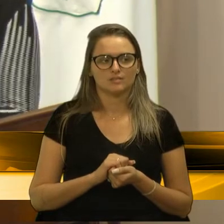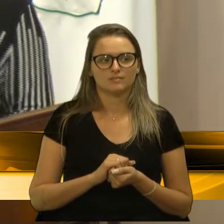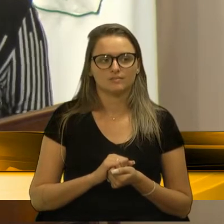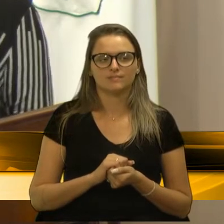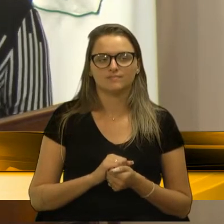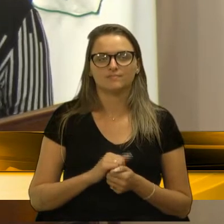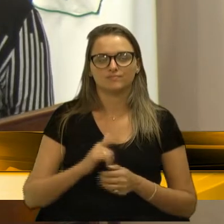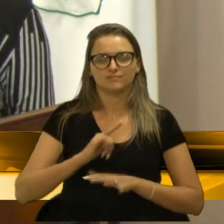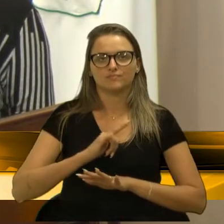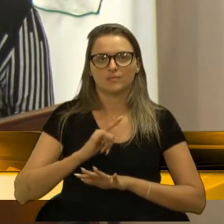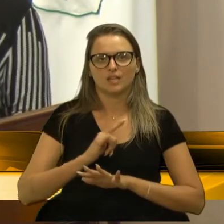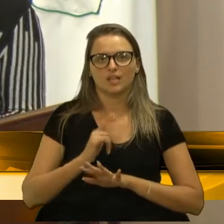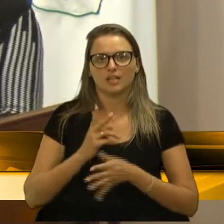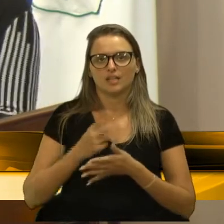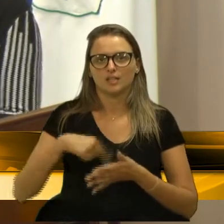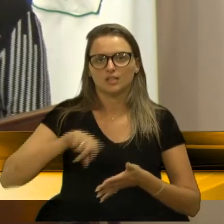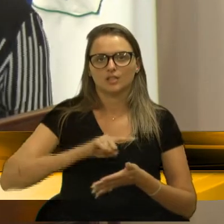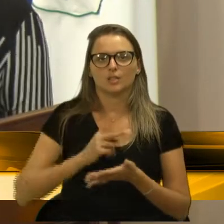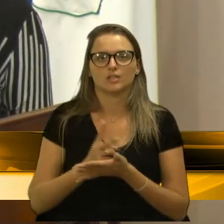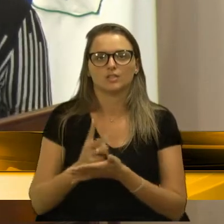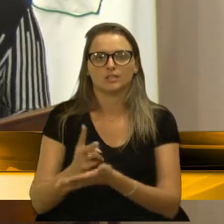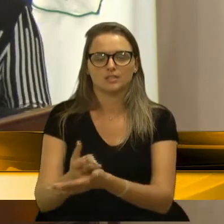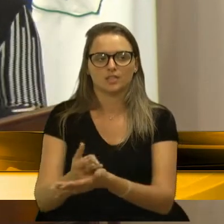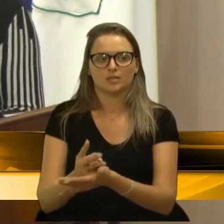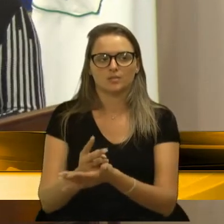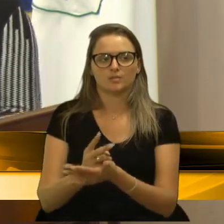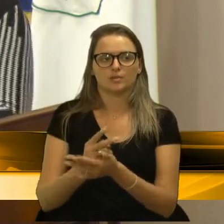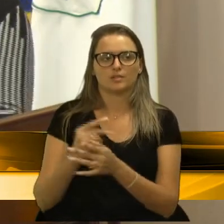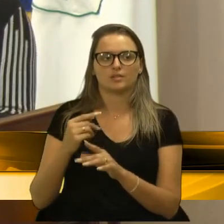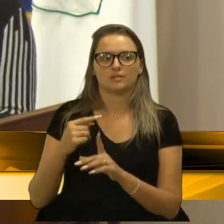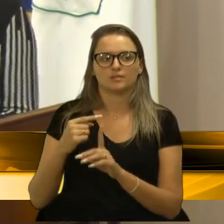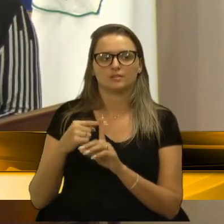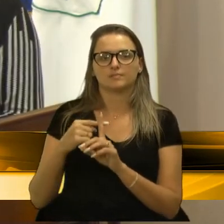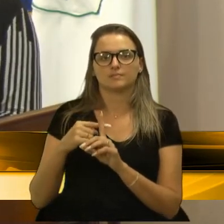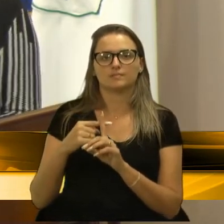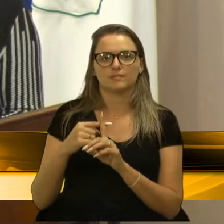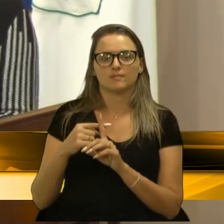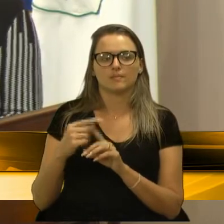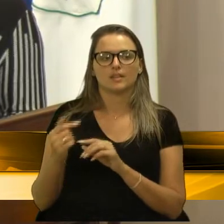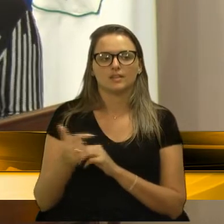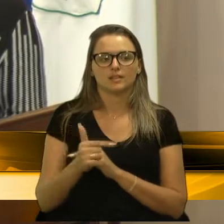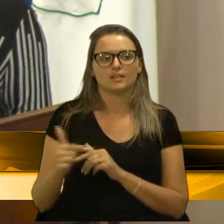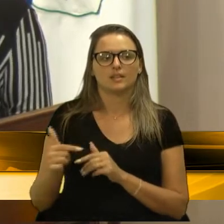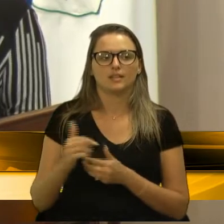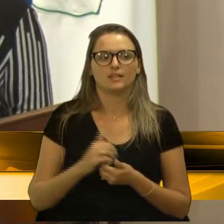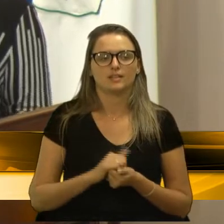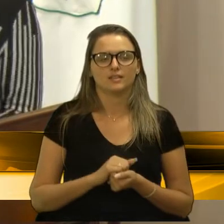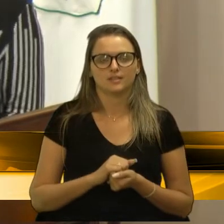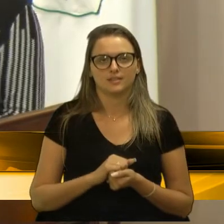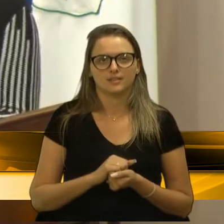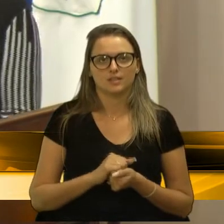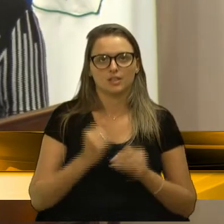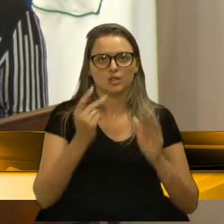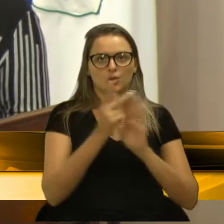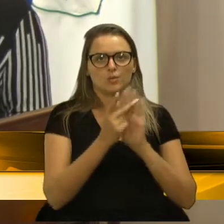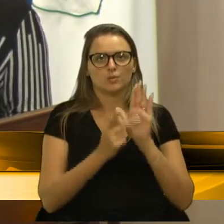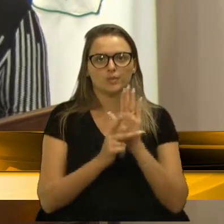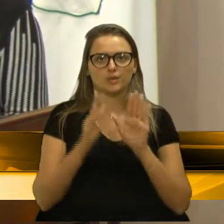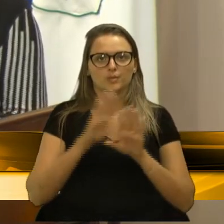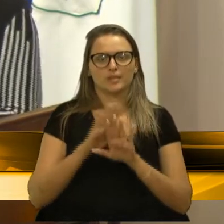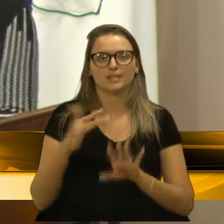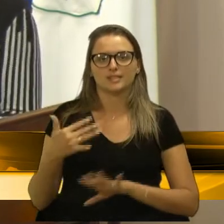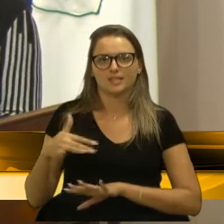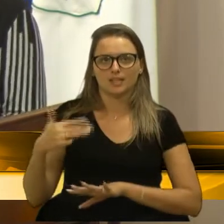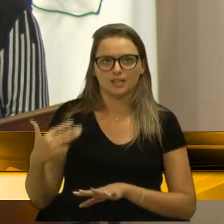os passageiros cada vez em menor número, a integração não existe, então toda essa falta de planejamento acaba custando caro.